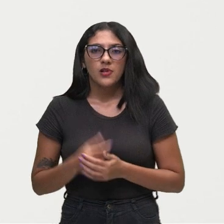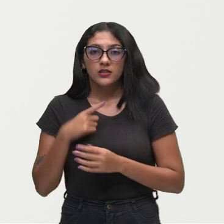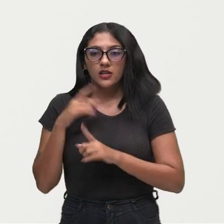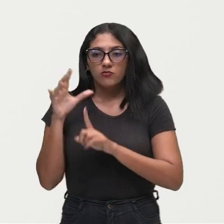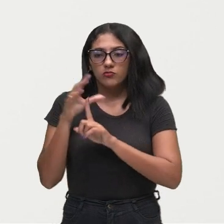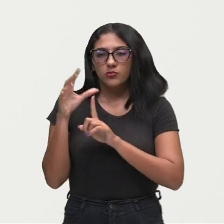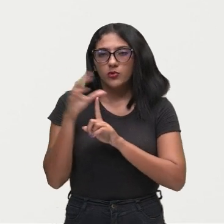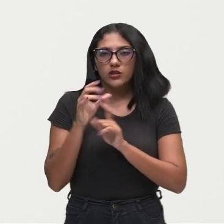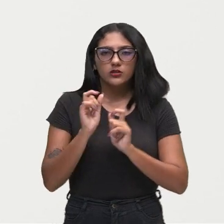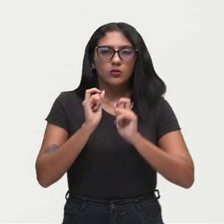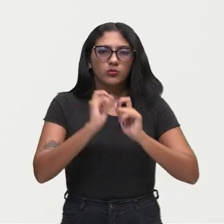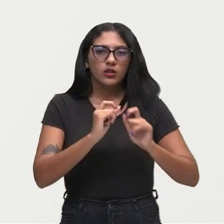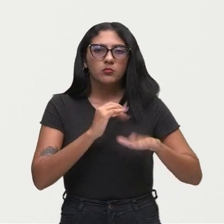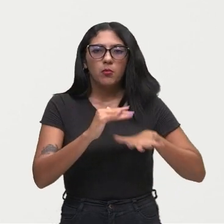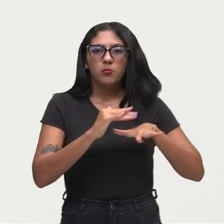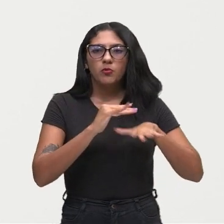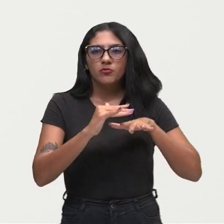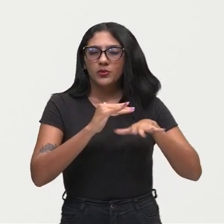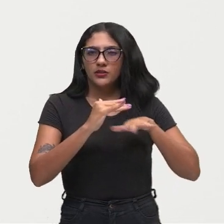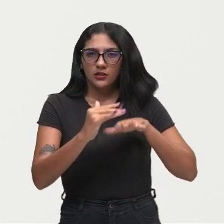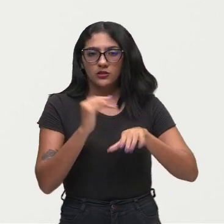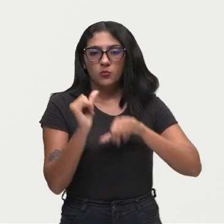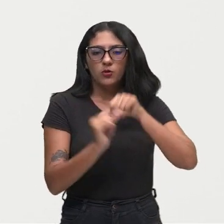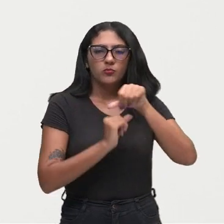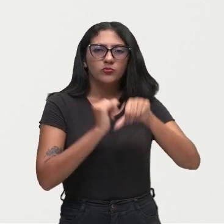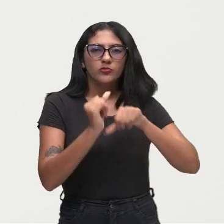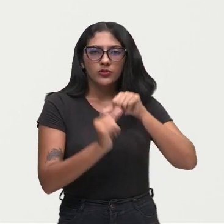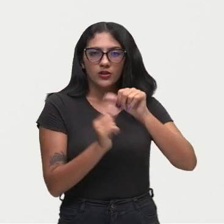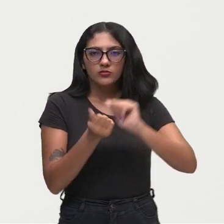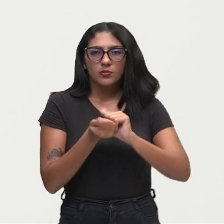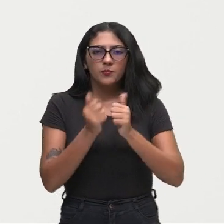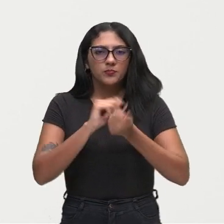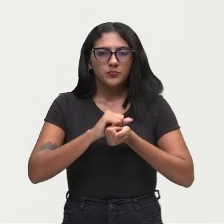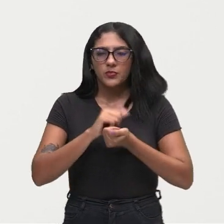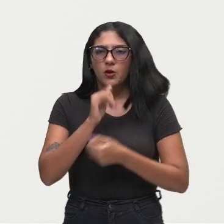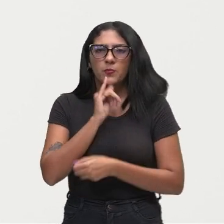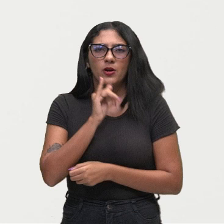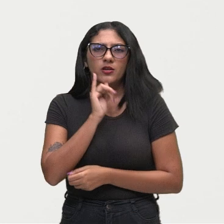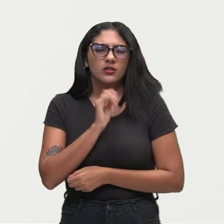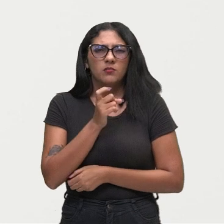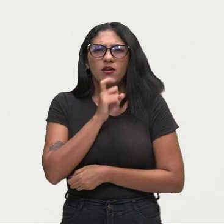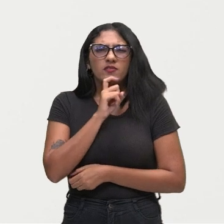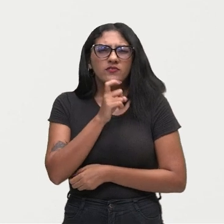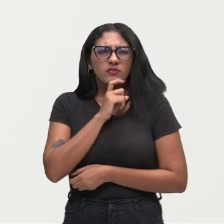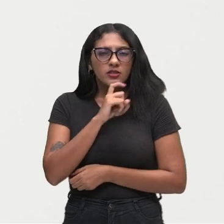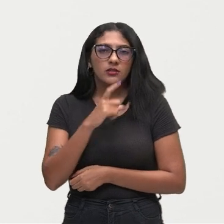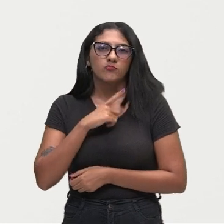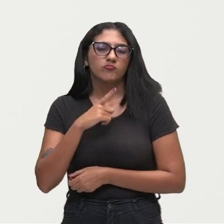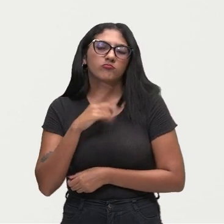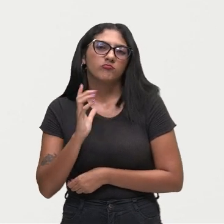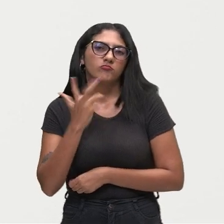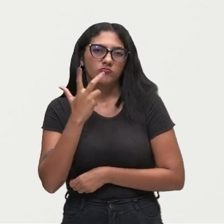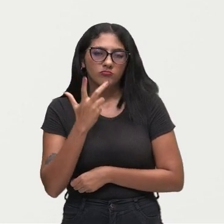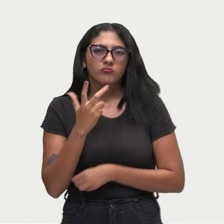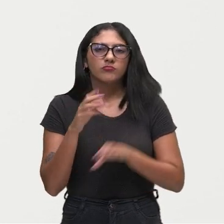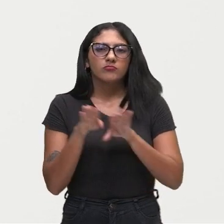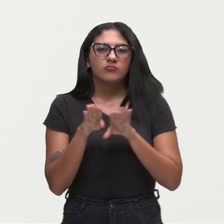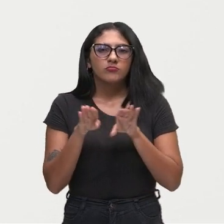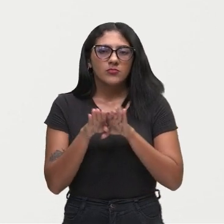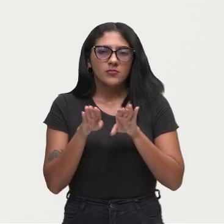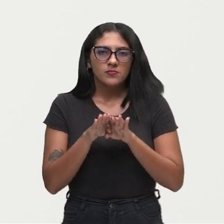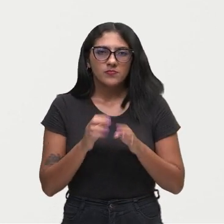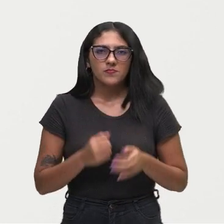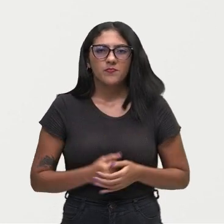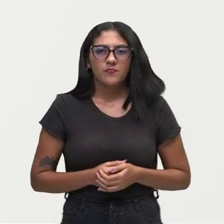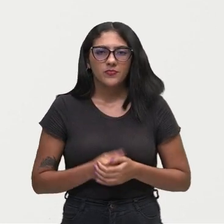movimentação, uma alteração de estado físico. É a água basicamente que está participando desse processo, né, que é o